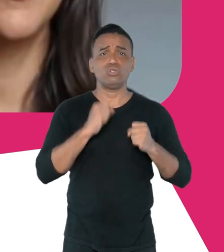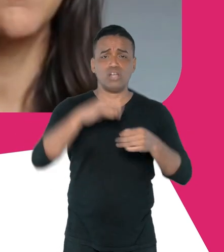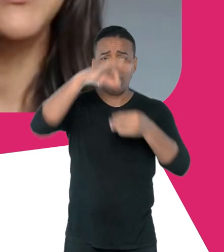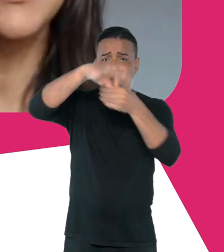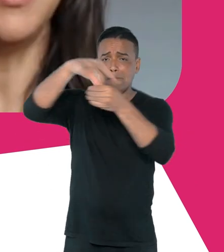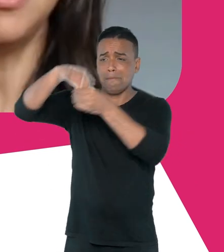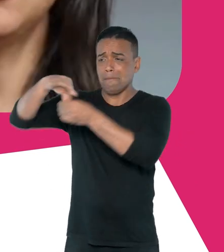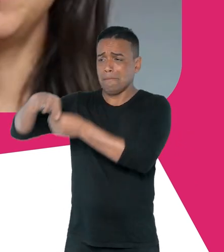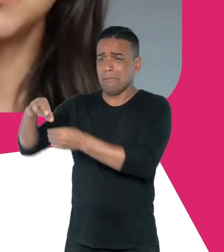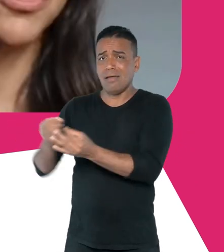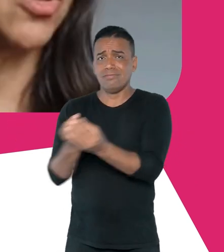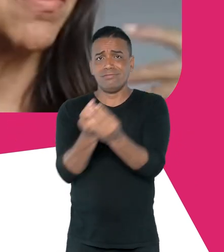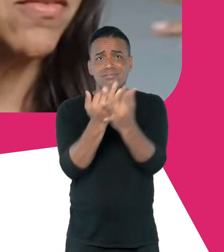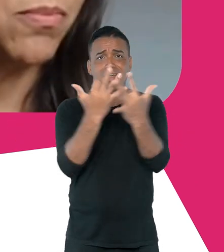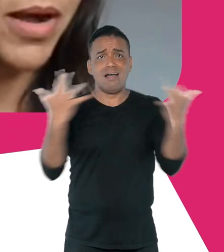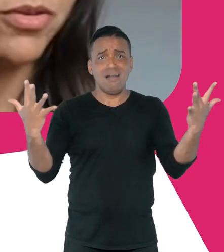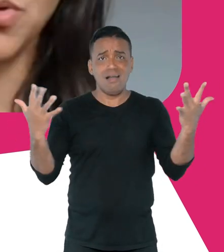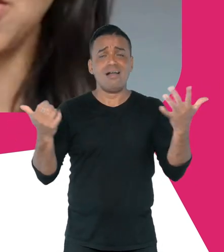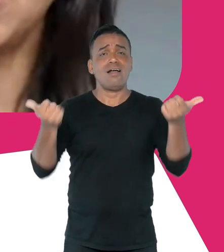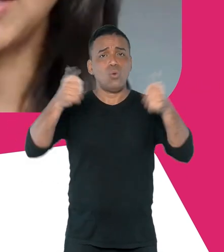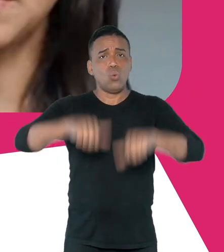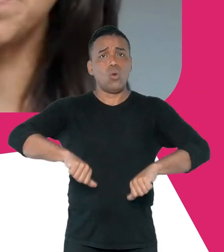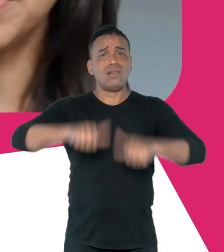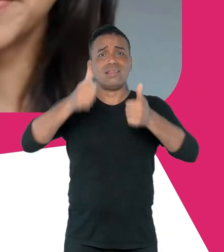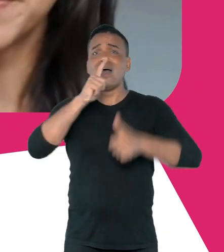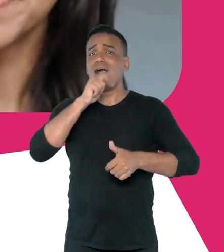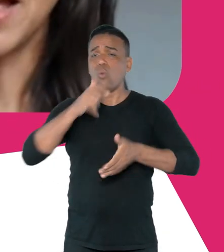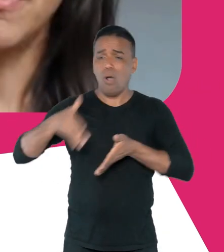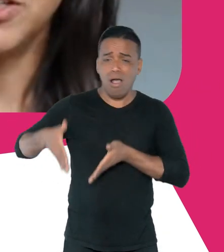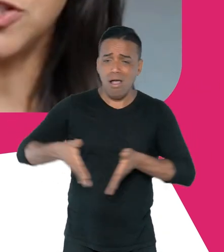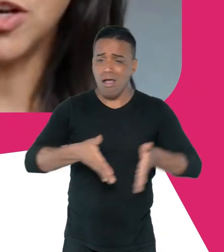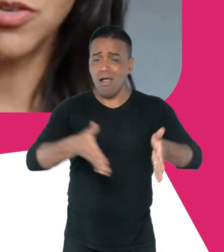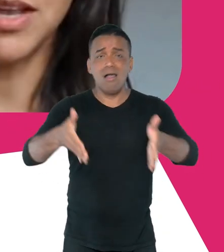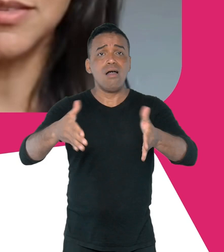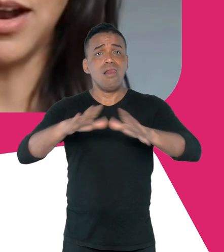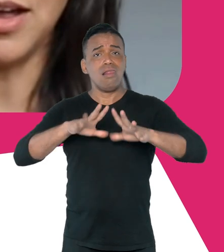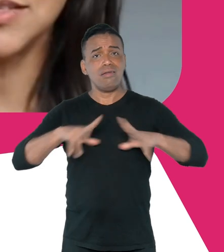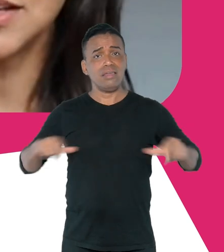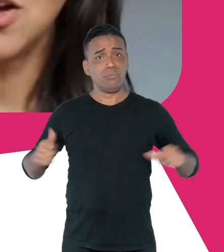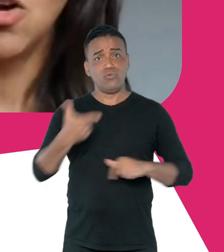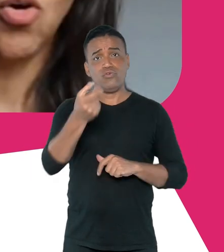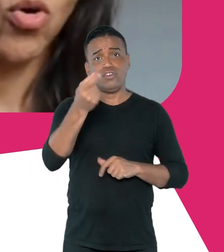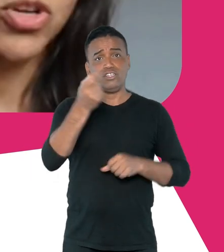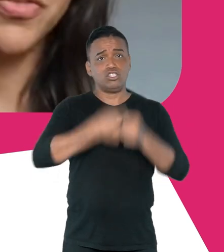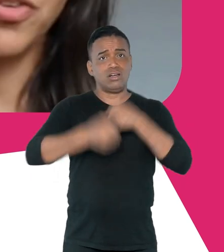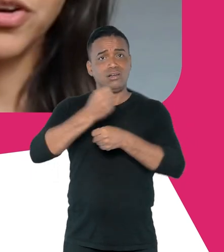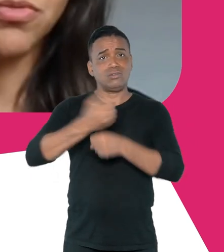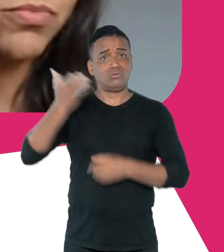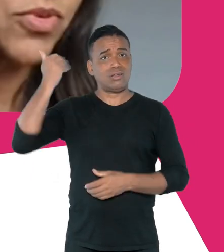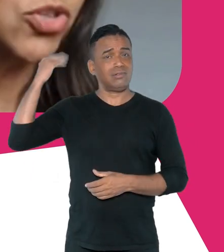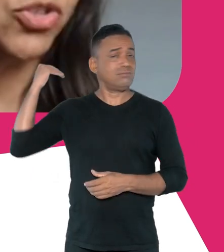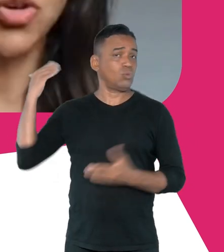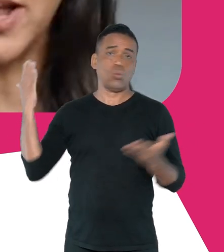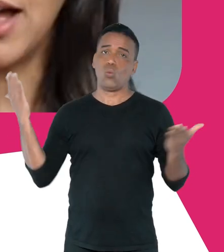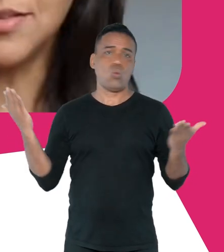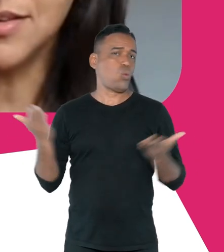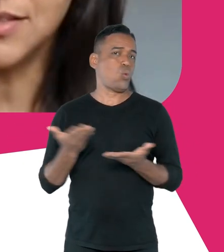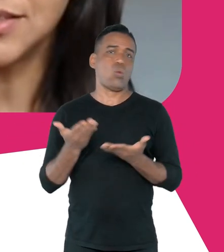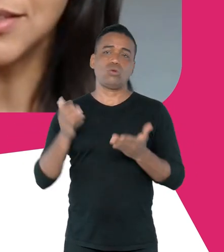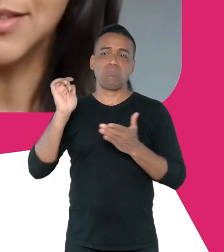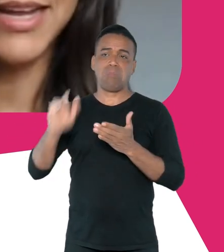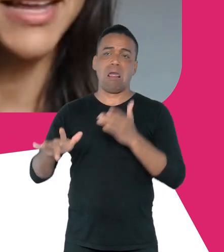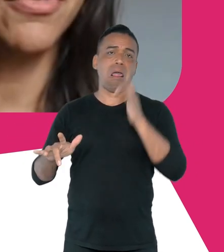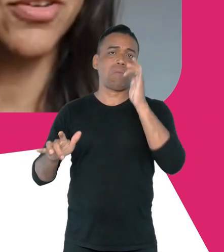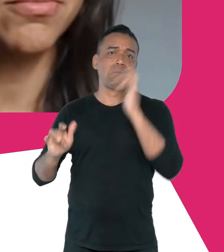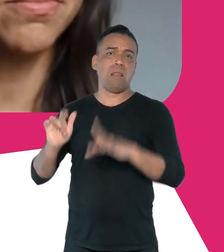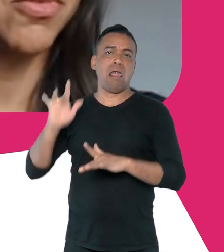tinham qualidade mesmo, que tomavam banho num rio limpo há 20 anos atrás, hoje foram